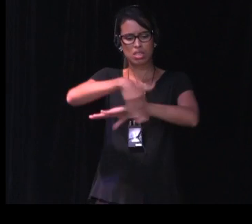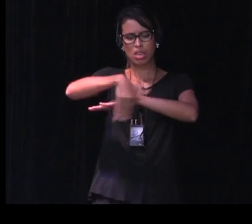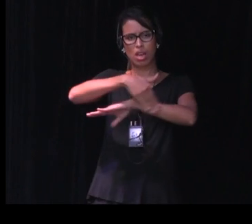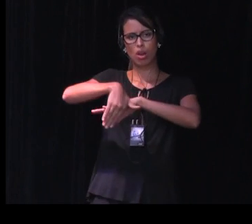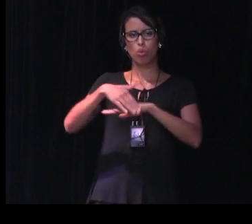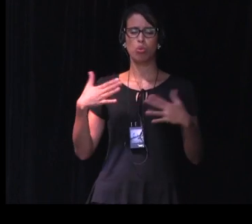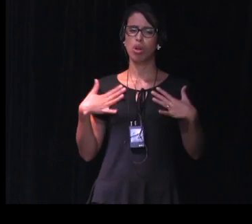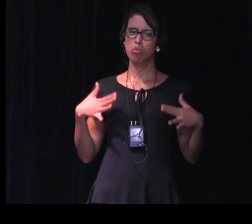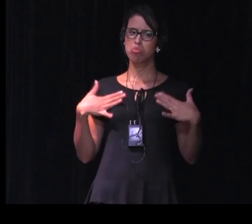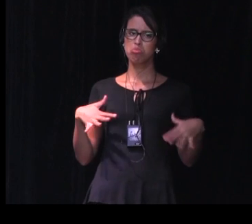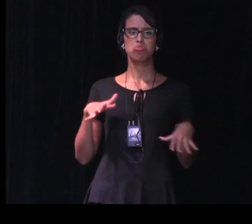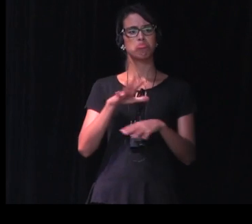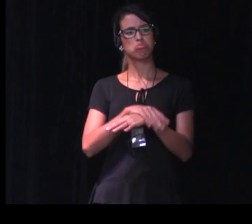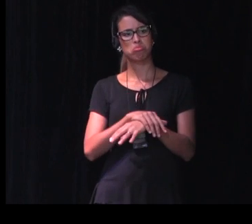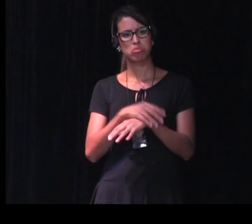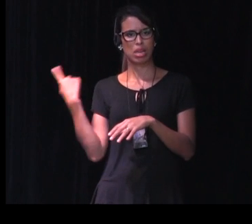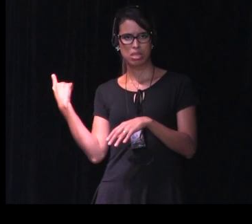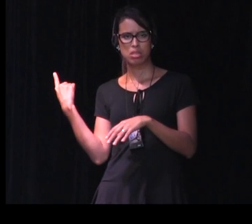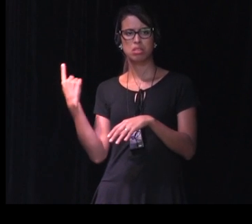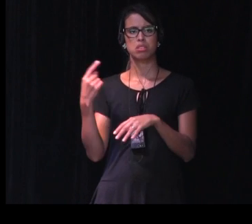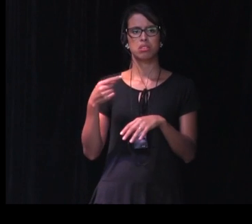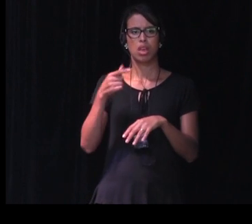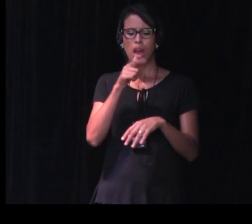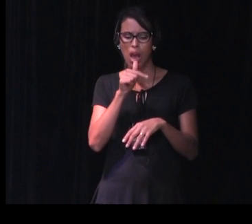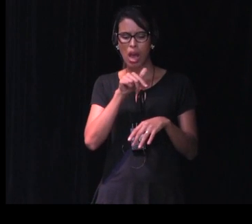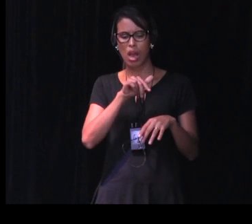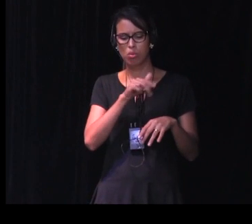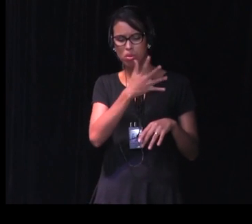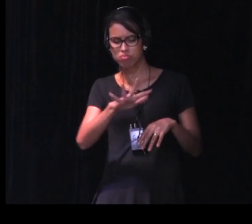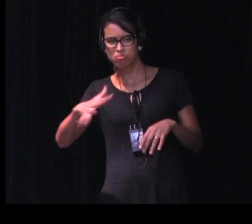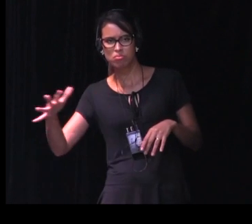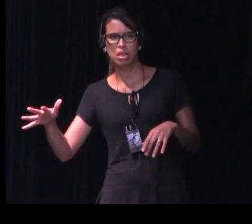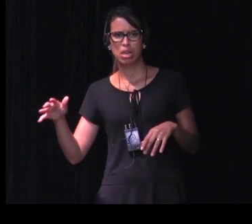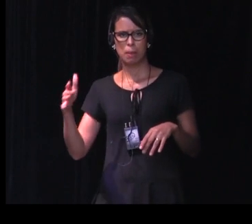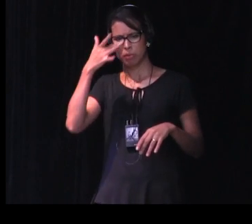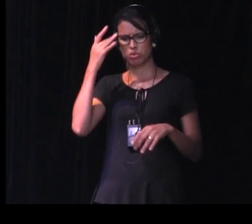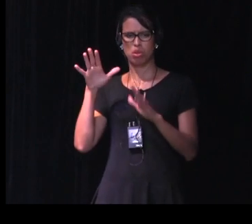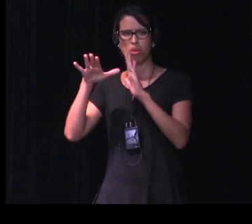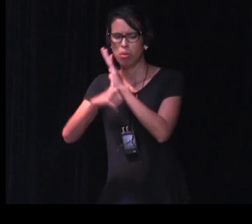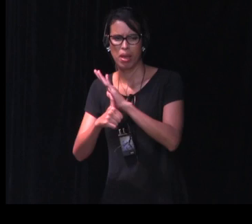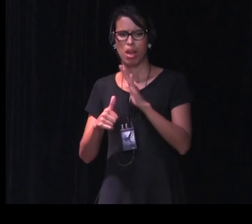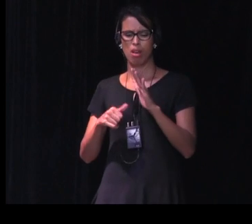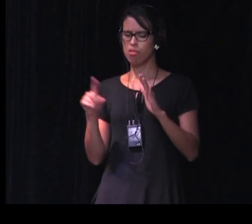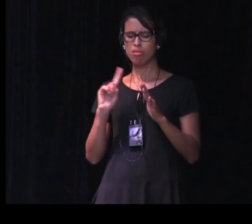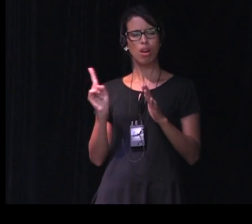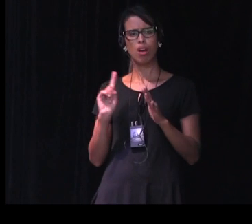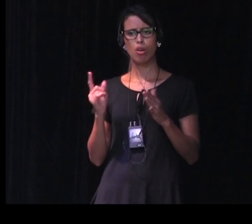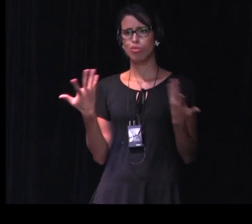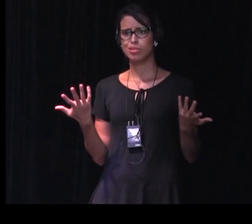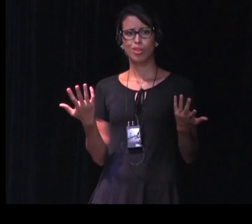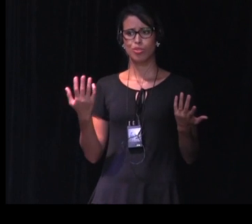seguro, tranquilo, aproveitando a água. Ninguém vai roubá-lo, atropelá-lo, etc. Se